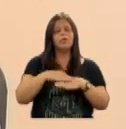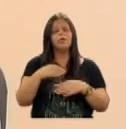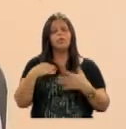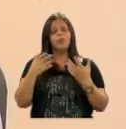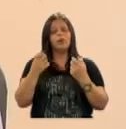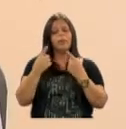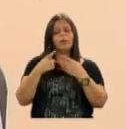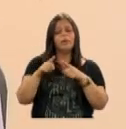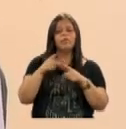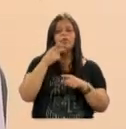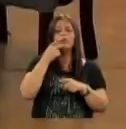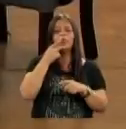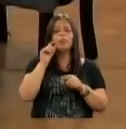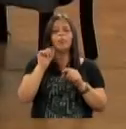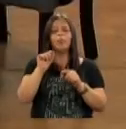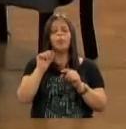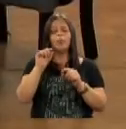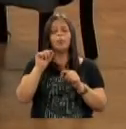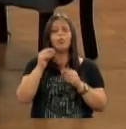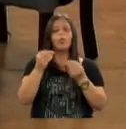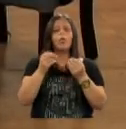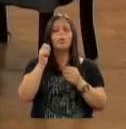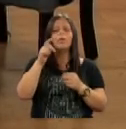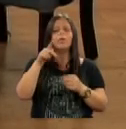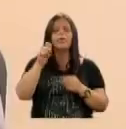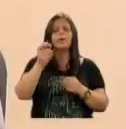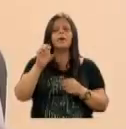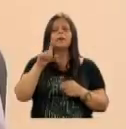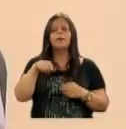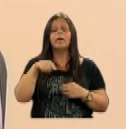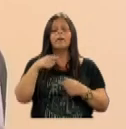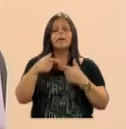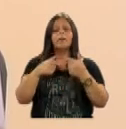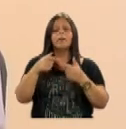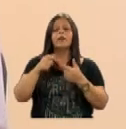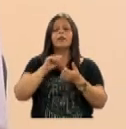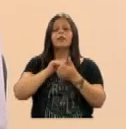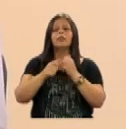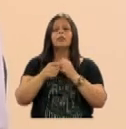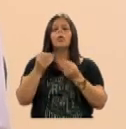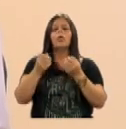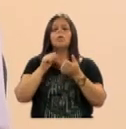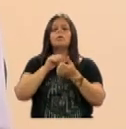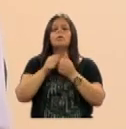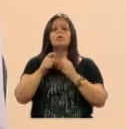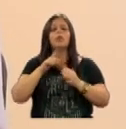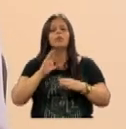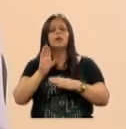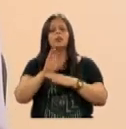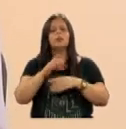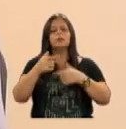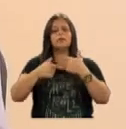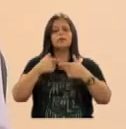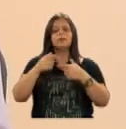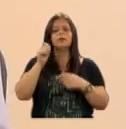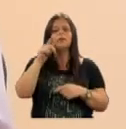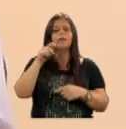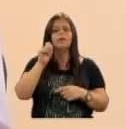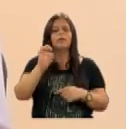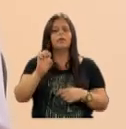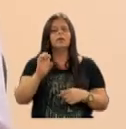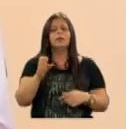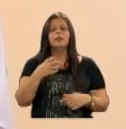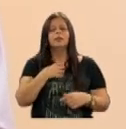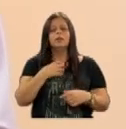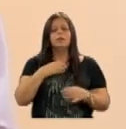provocar nos falar um pouco sobre como é que a apae tem trabalhado a questão do esporte como é que o esporte tem contribuído aí o trabalho da apae no sentido de